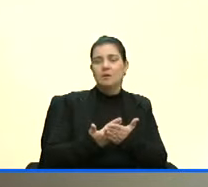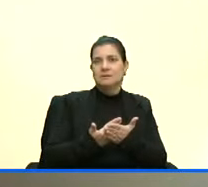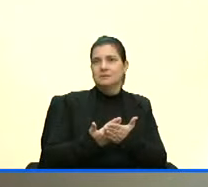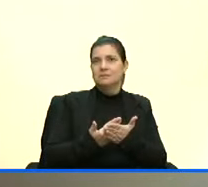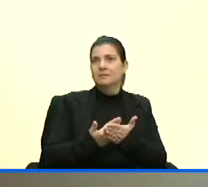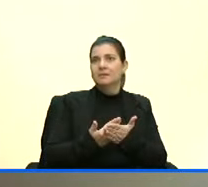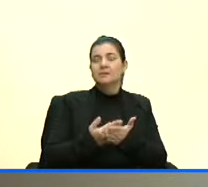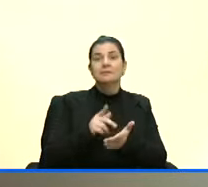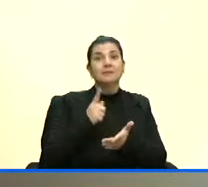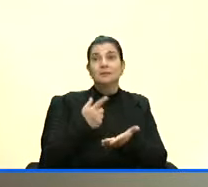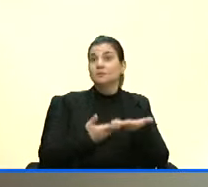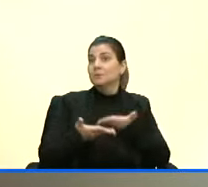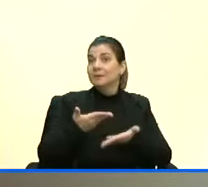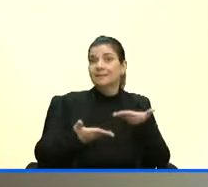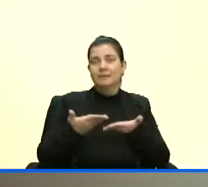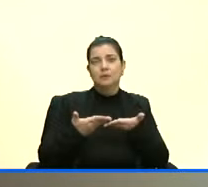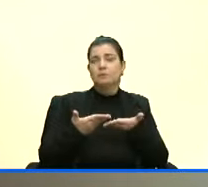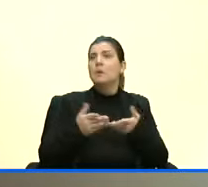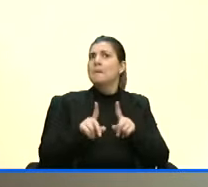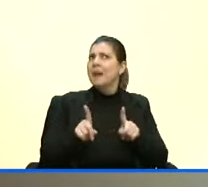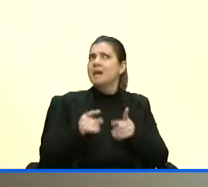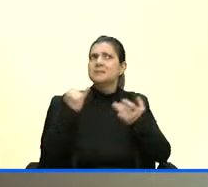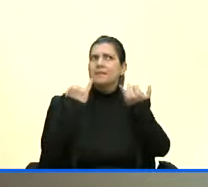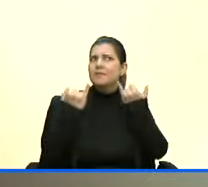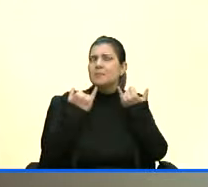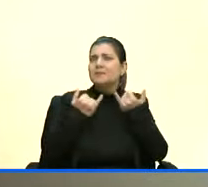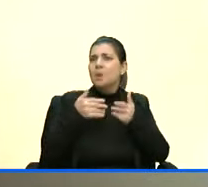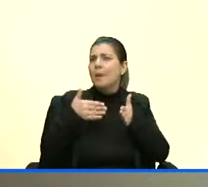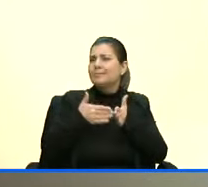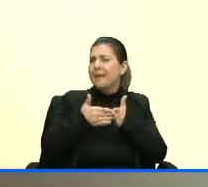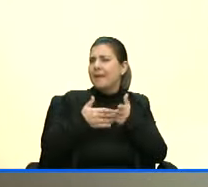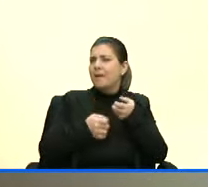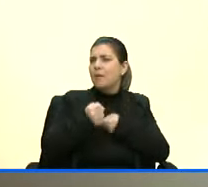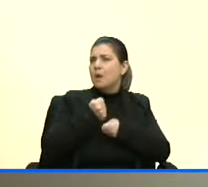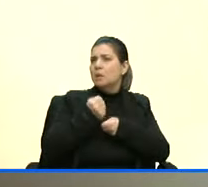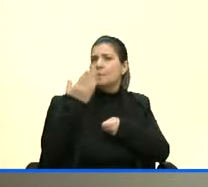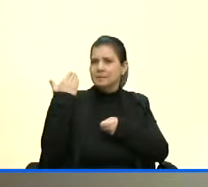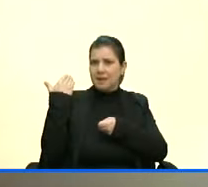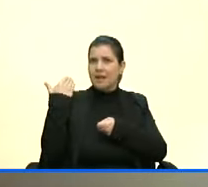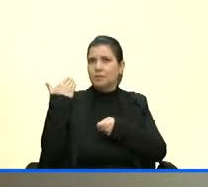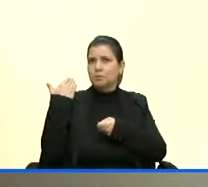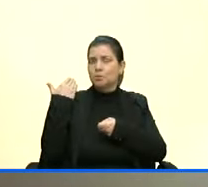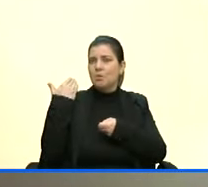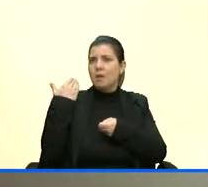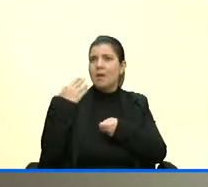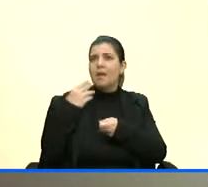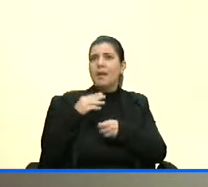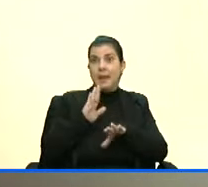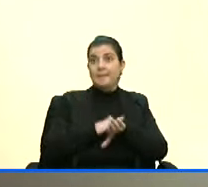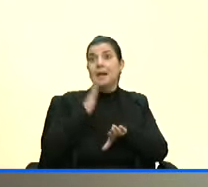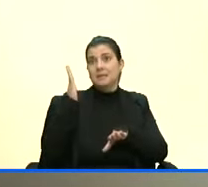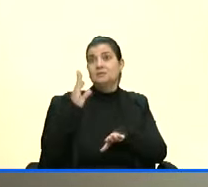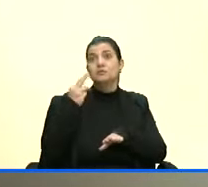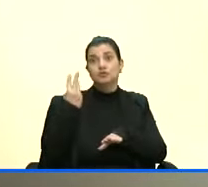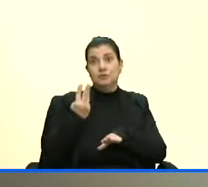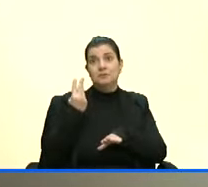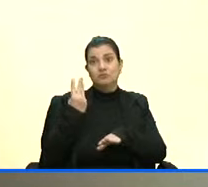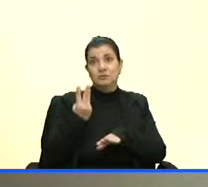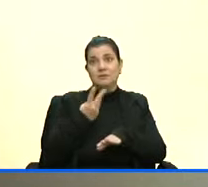mas são mais de 3 mil. Esse dado até o ano passado eram 3.048, até dezembro do ano passado,